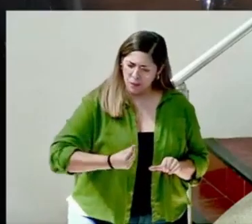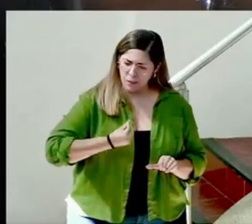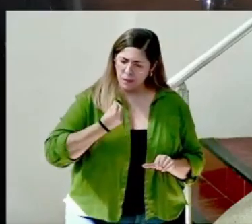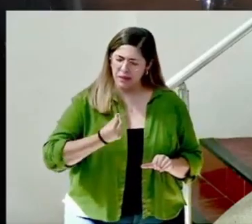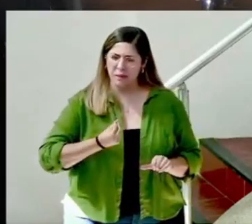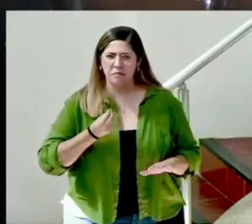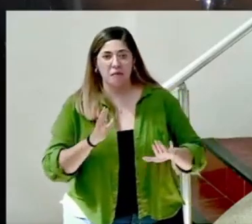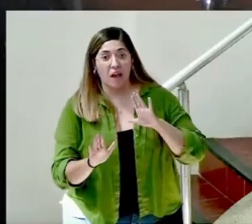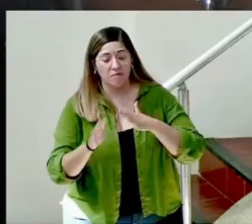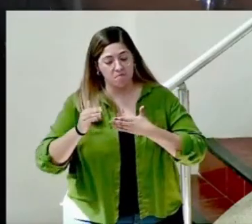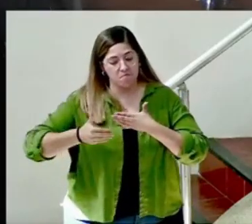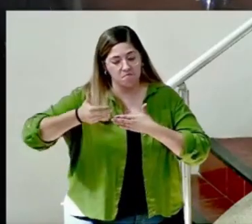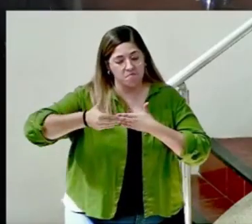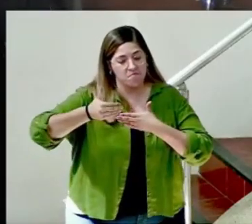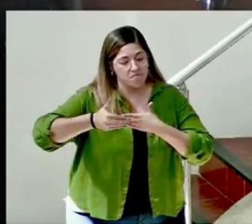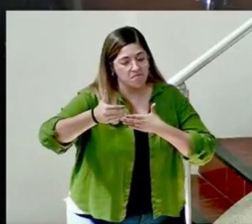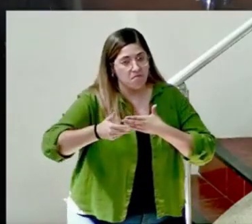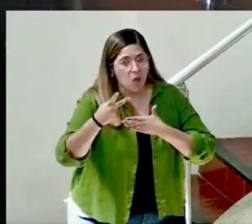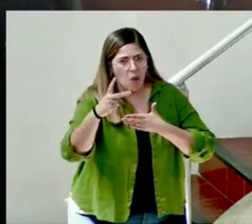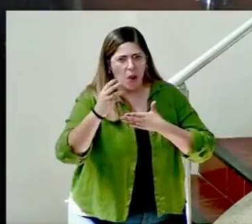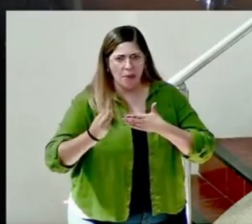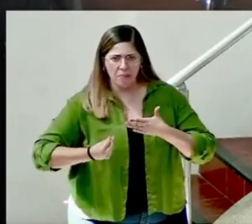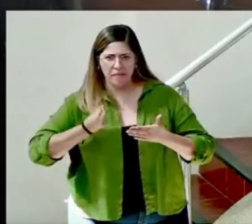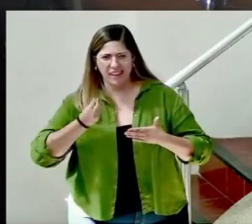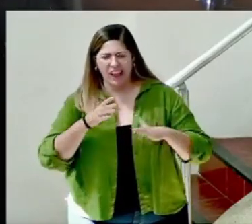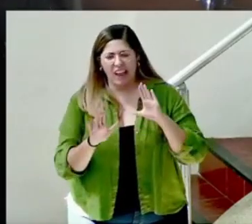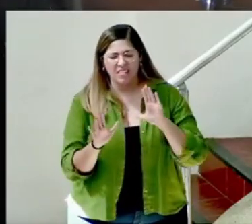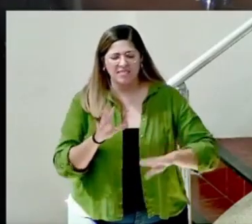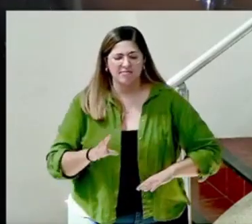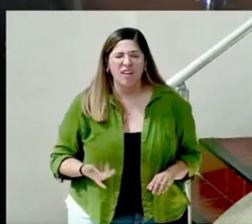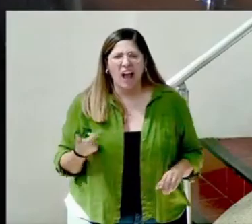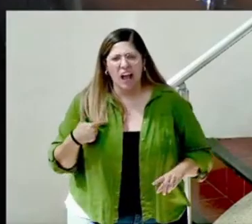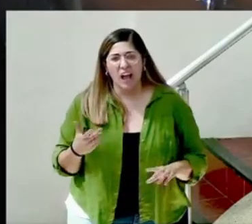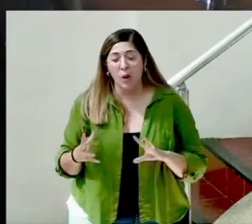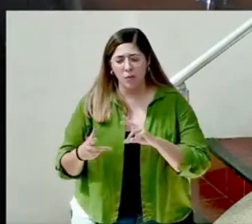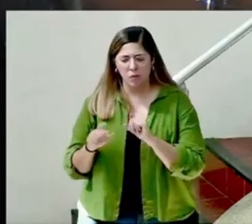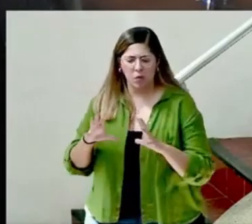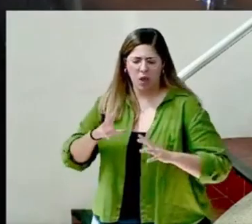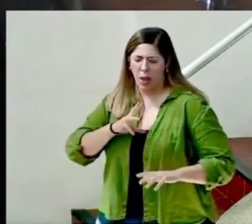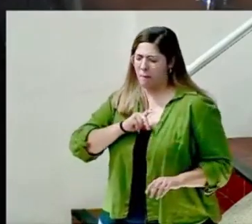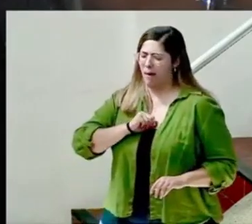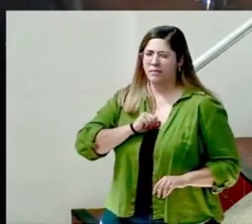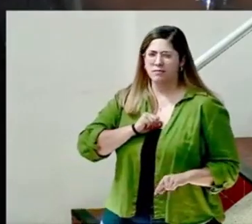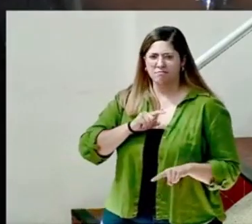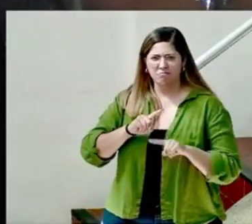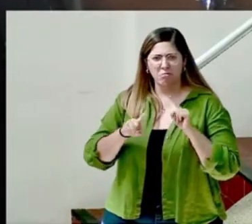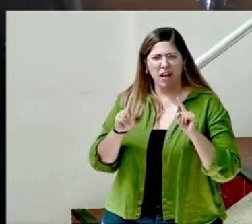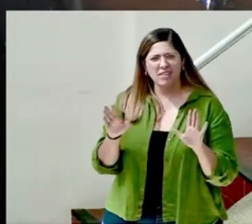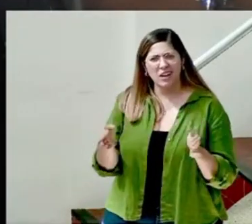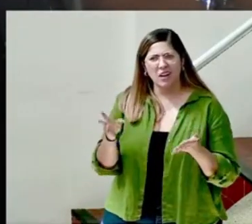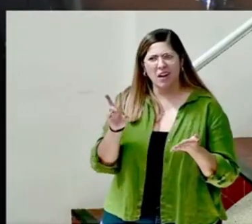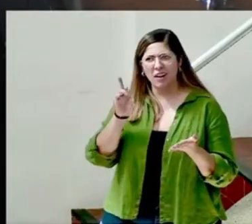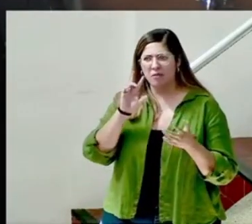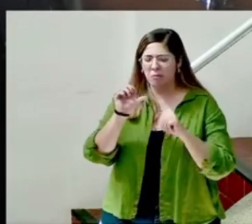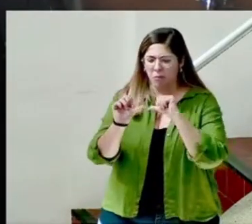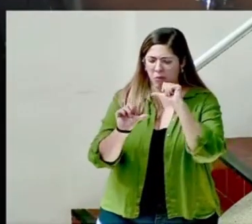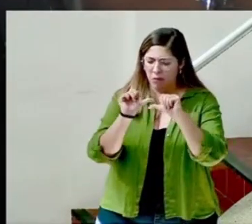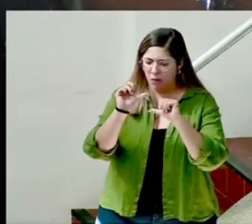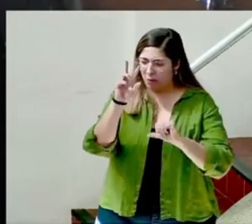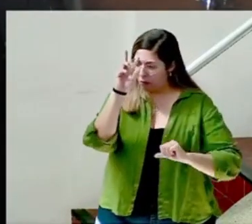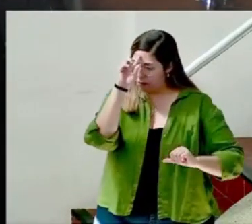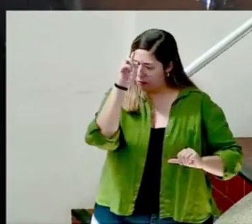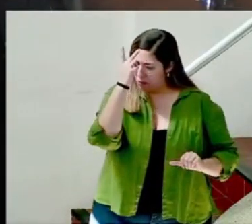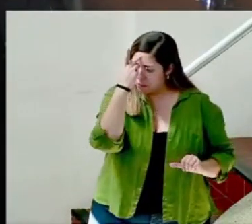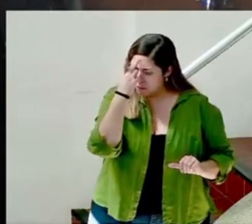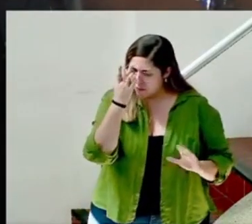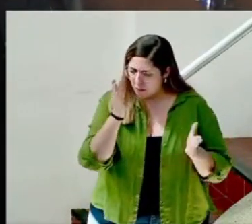sua vida, dava tanto valor, agora com esta nova visão, com esse novo olhar, elas não possuem